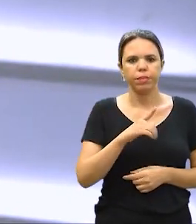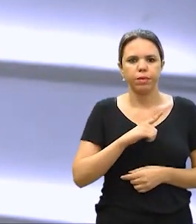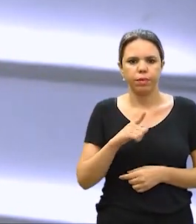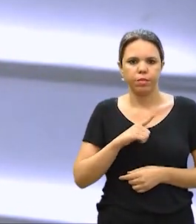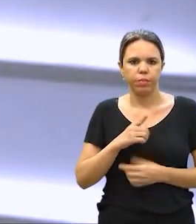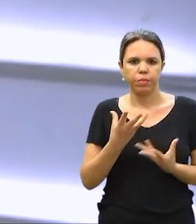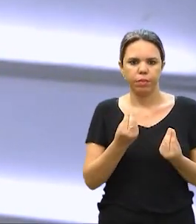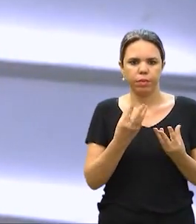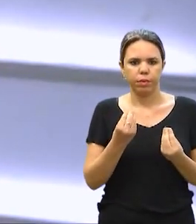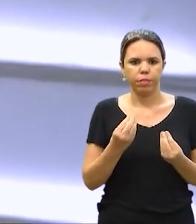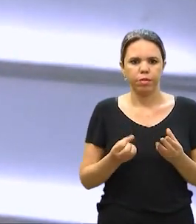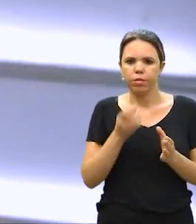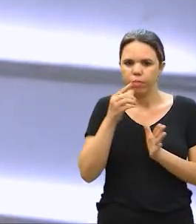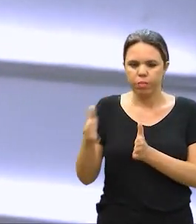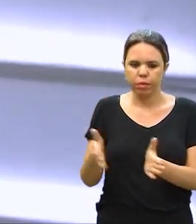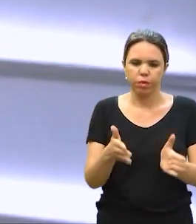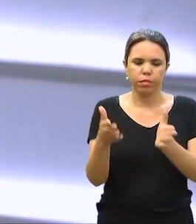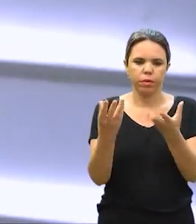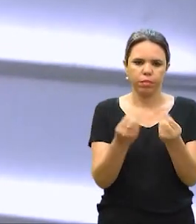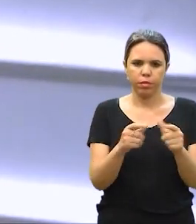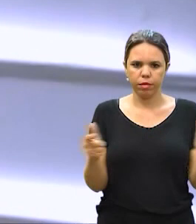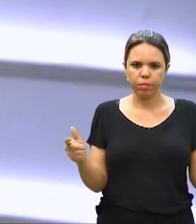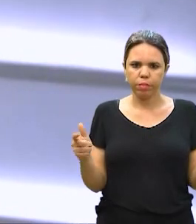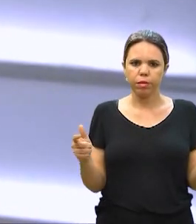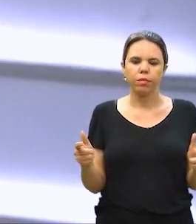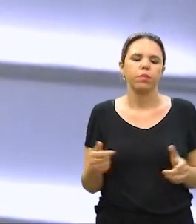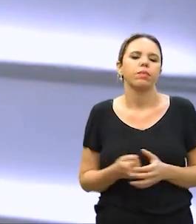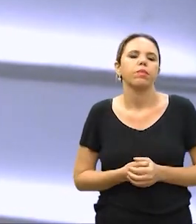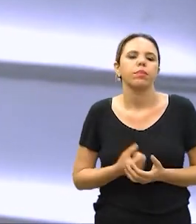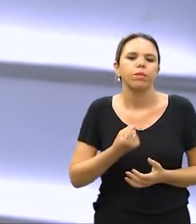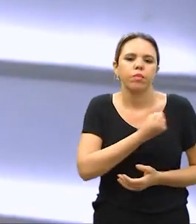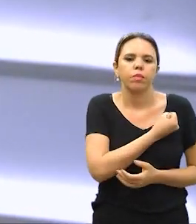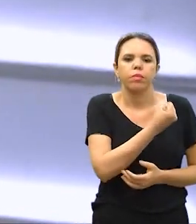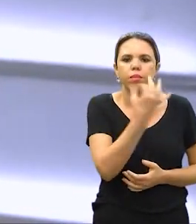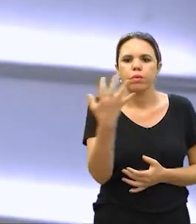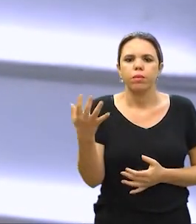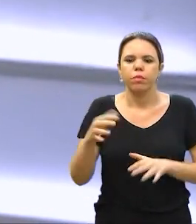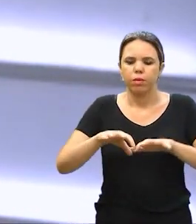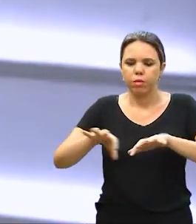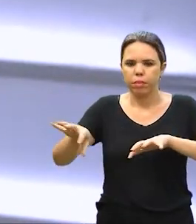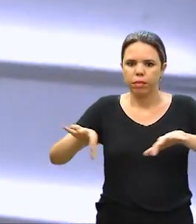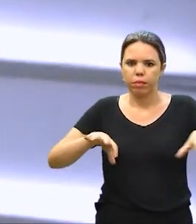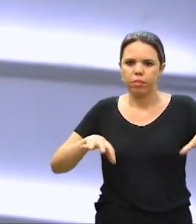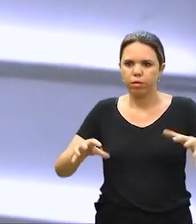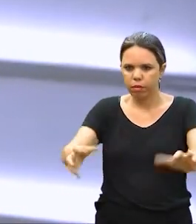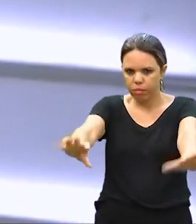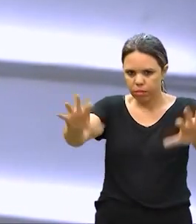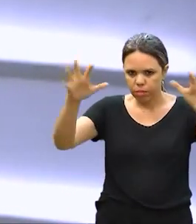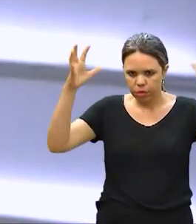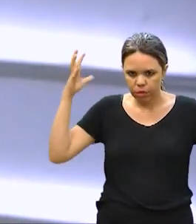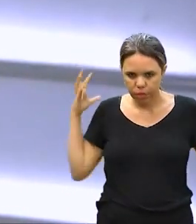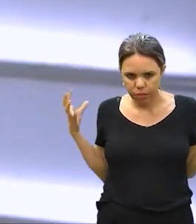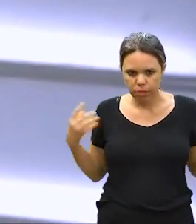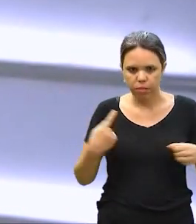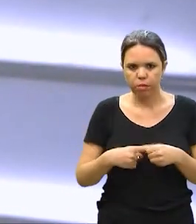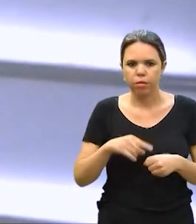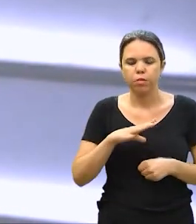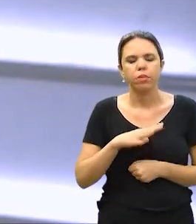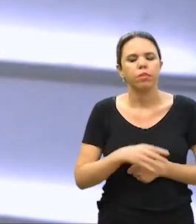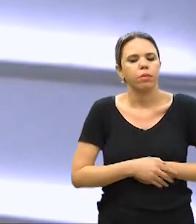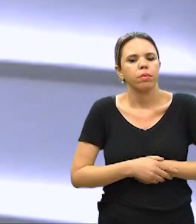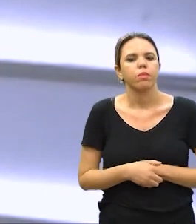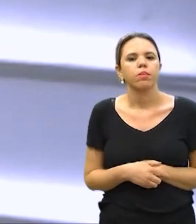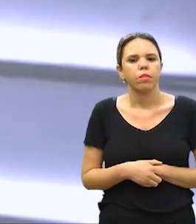tem muitas nascentes, maiores e numerosos fragmentos ainda de vegetação nativa do nosso município,